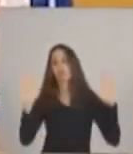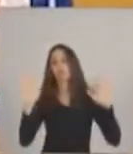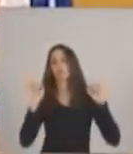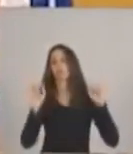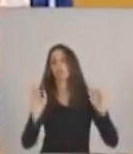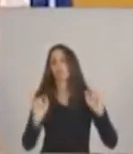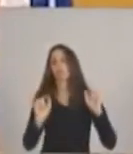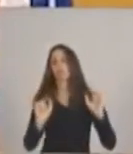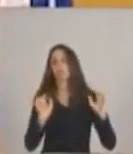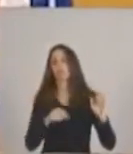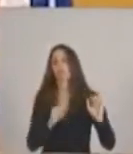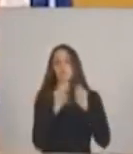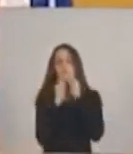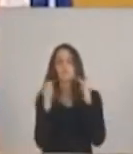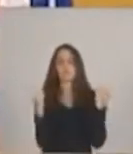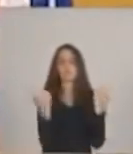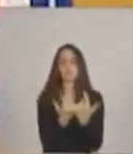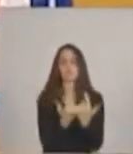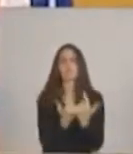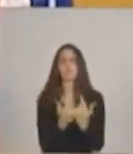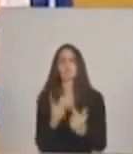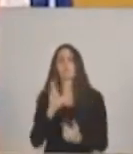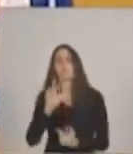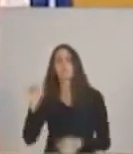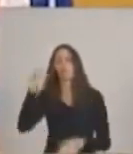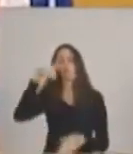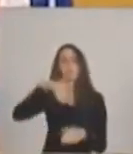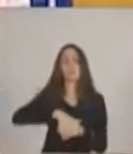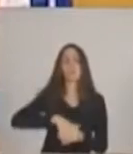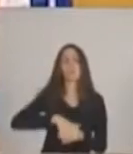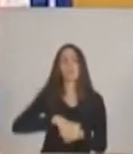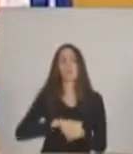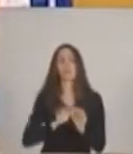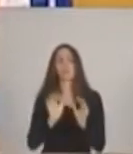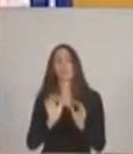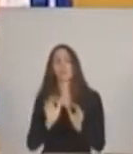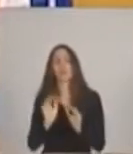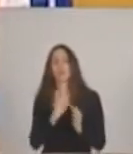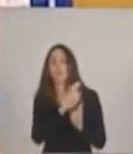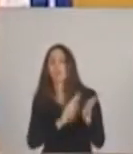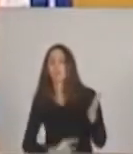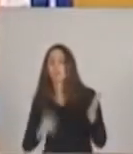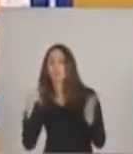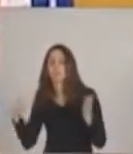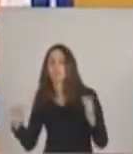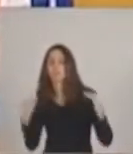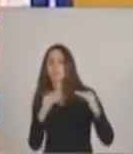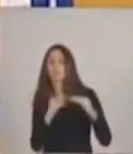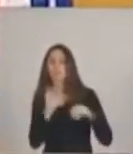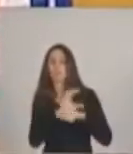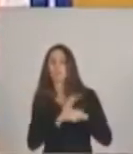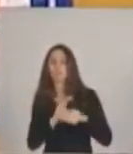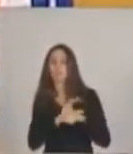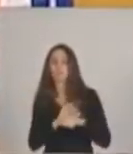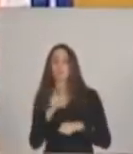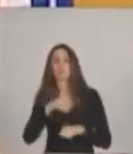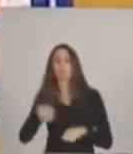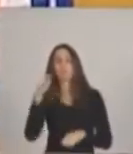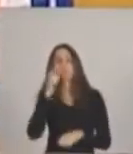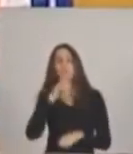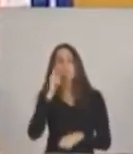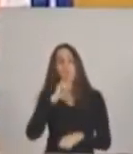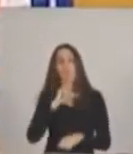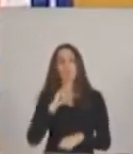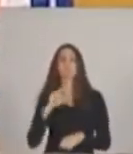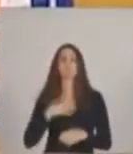que esta casa tão somente vai votar pela finalização do parecer dele, que é pela constitucionalidade, nós vamos caminhar nessa direção e ficamos